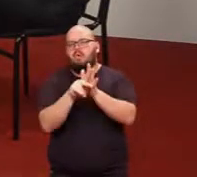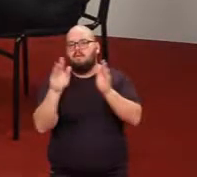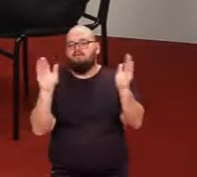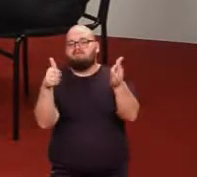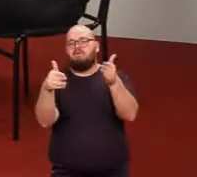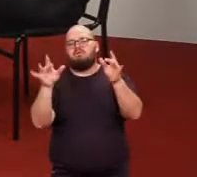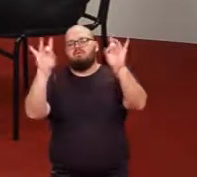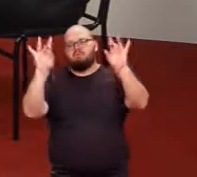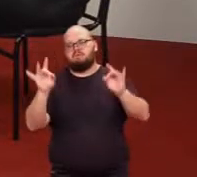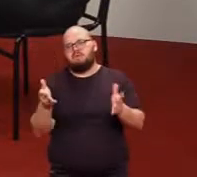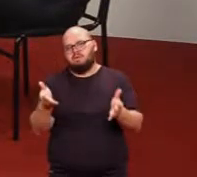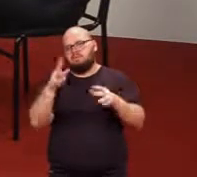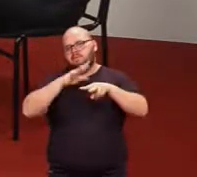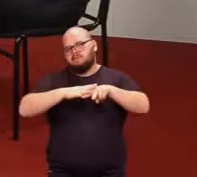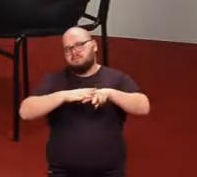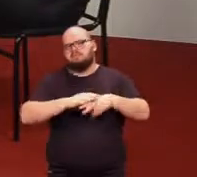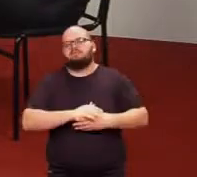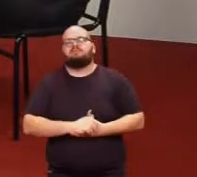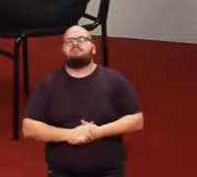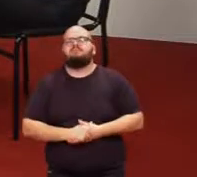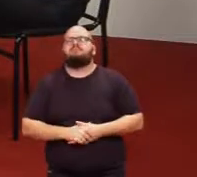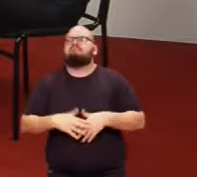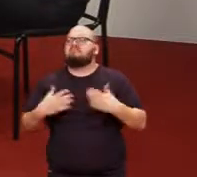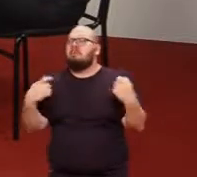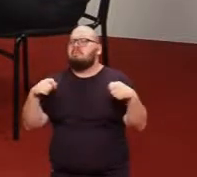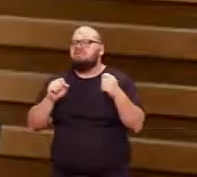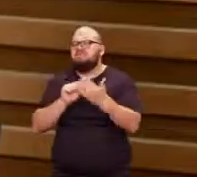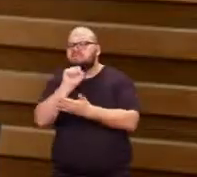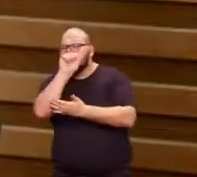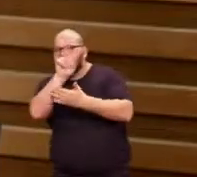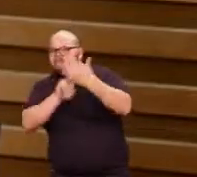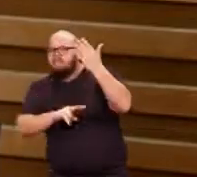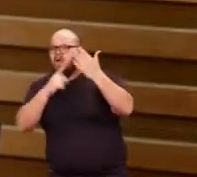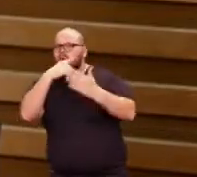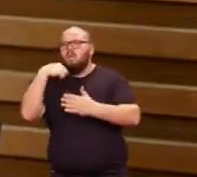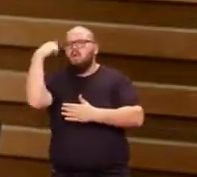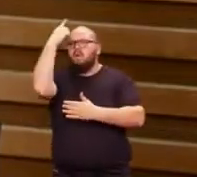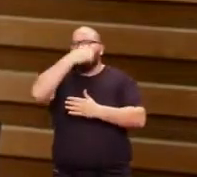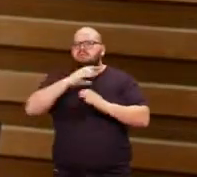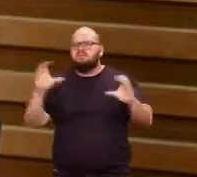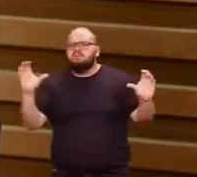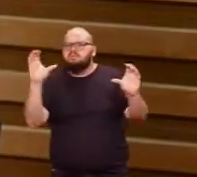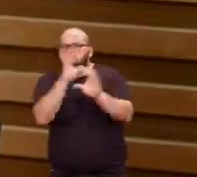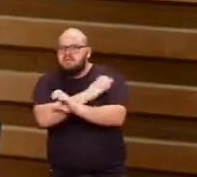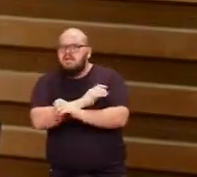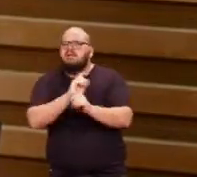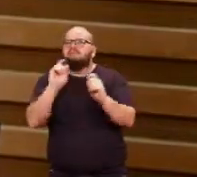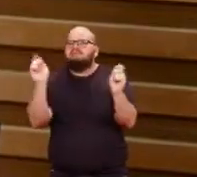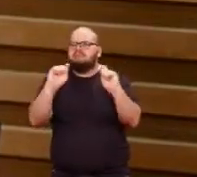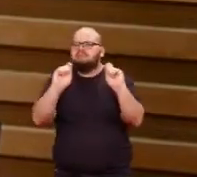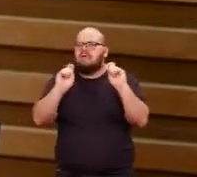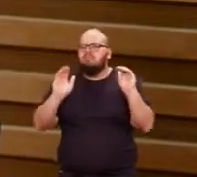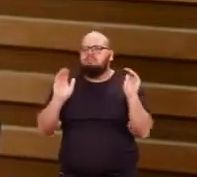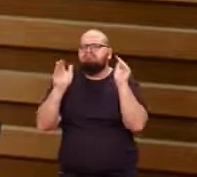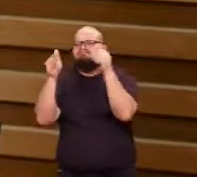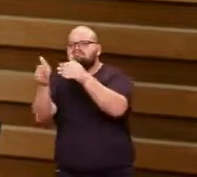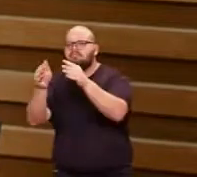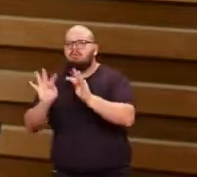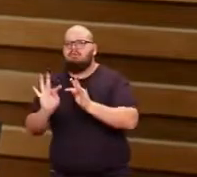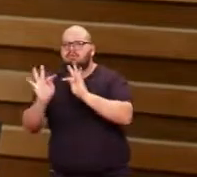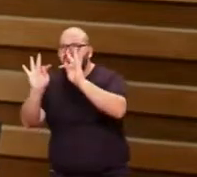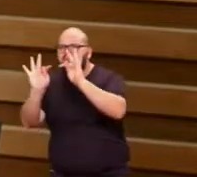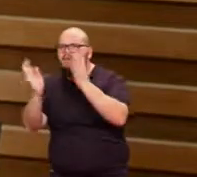com o uso dessas seringas de insulina. Ou seja, precisa fazer uma análise do rosto todo. Da face. Para tratar um